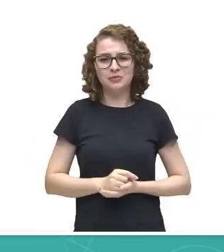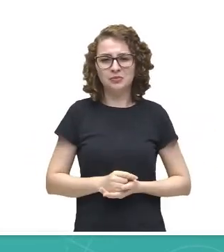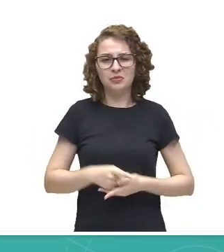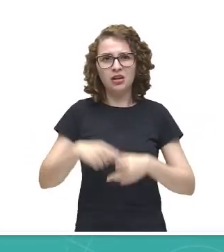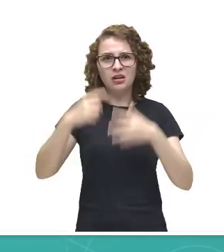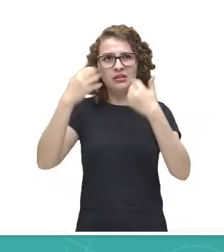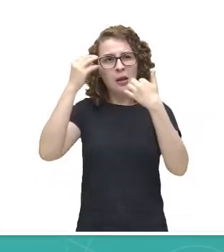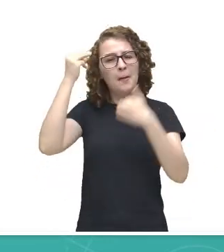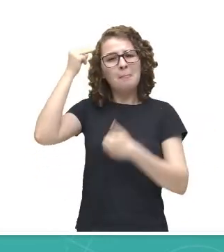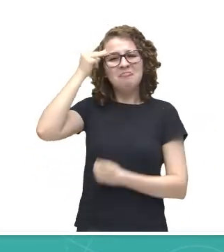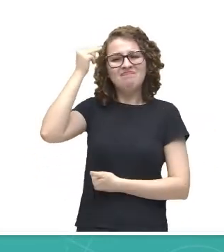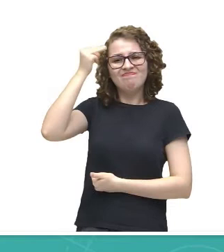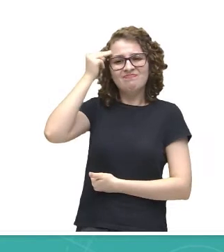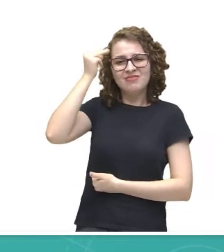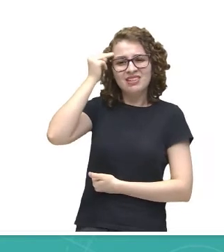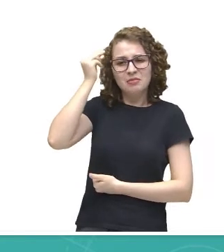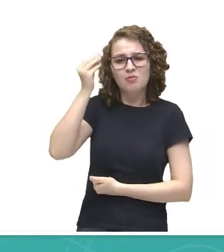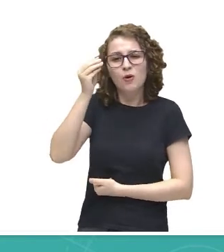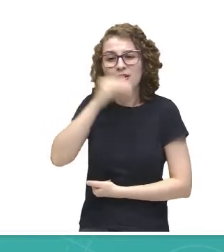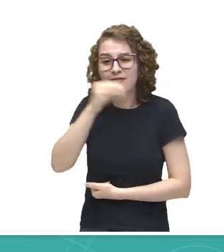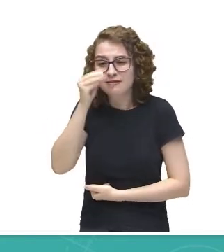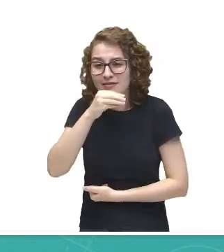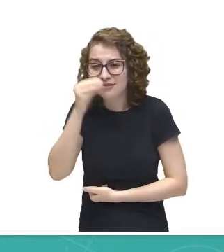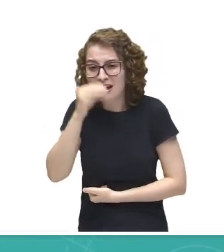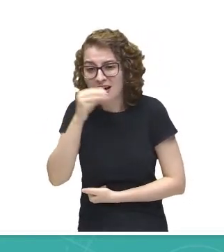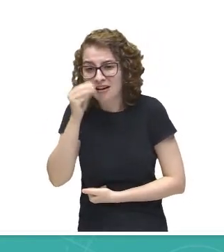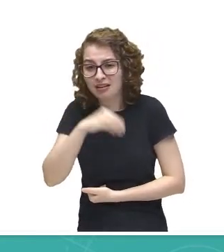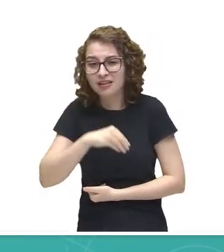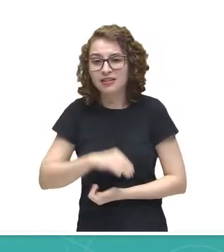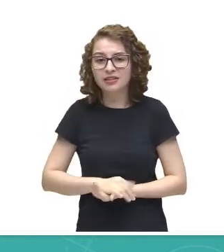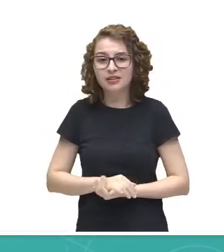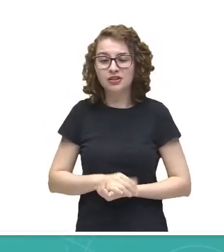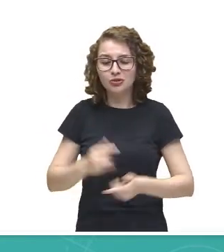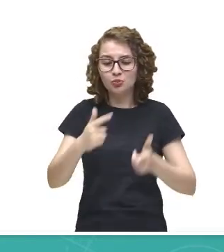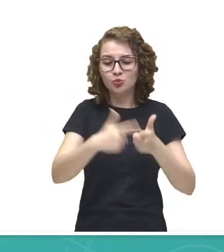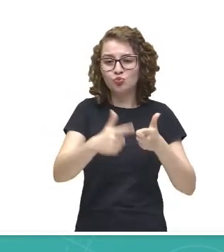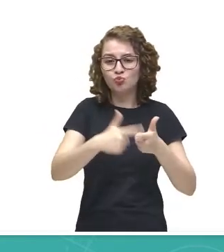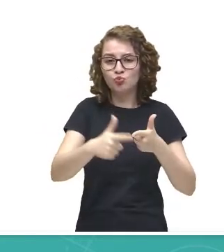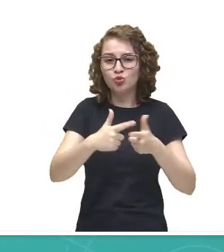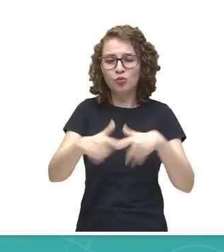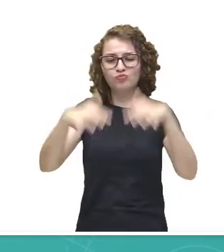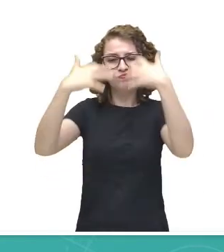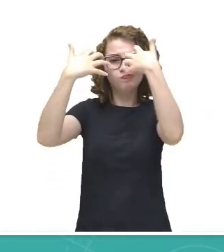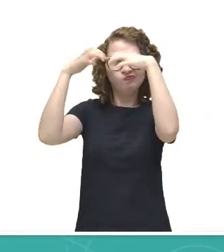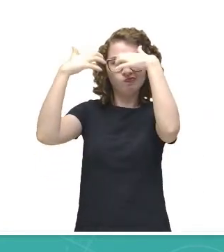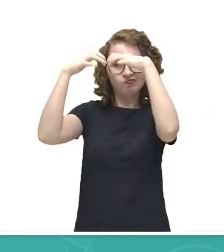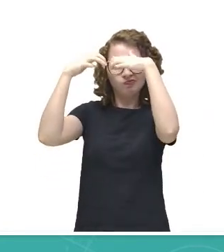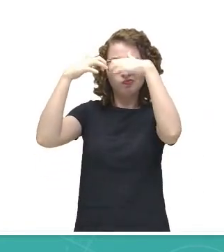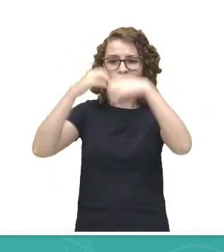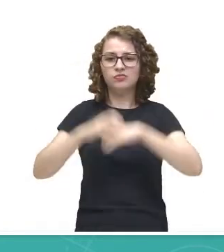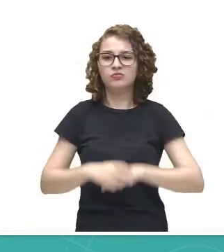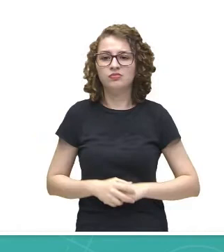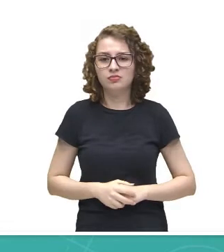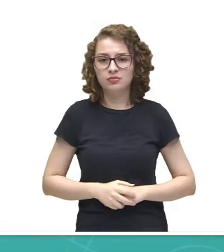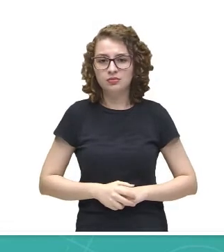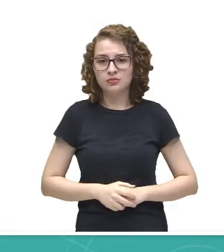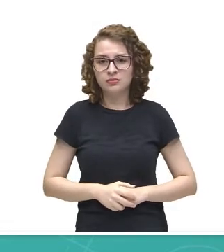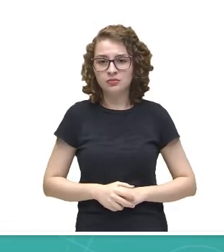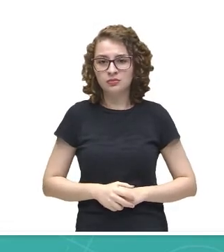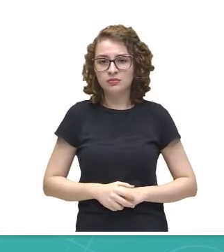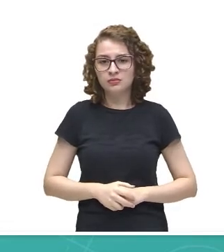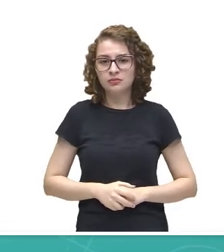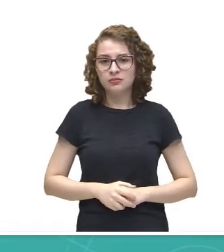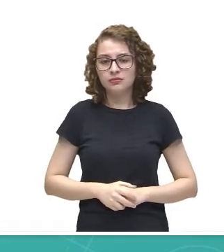à memorização. Então, são as disfunções no funcionamento da nossa mente, do nosso